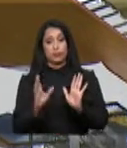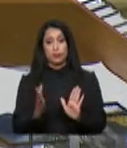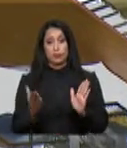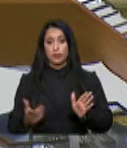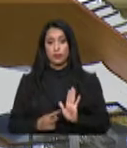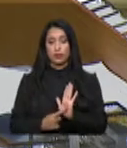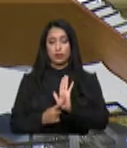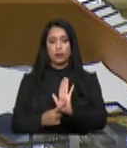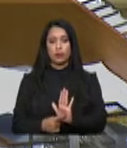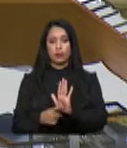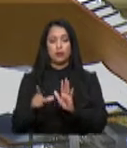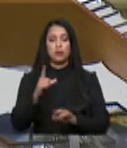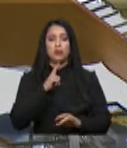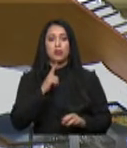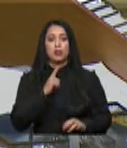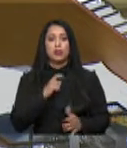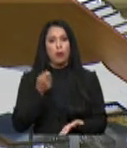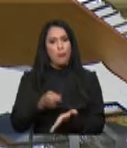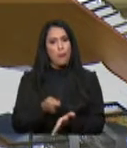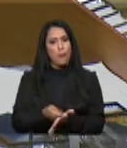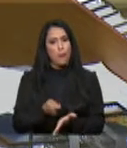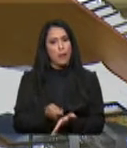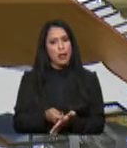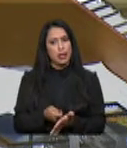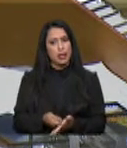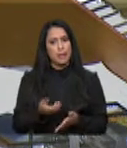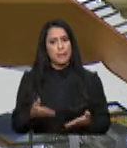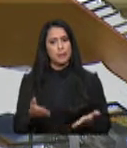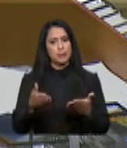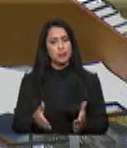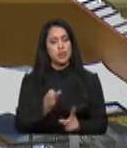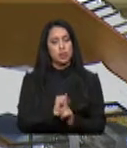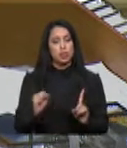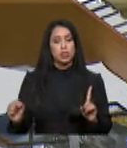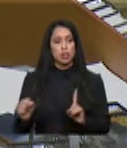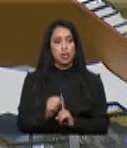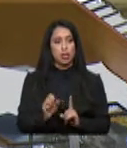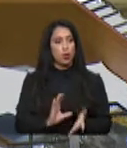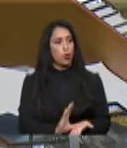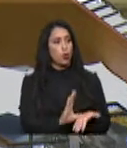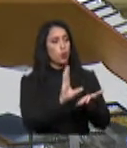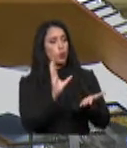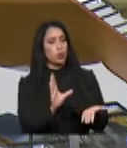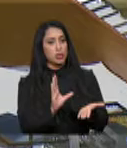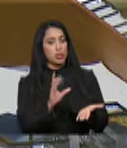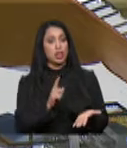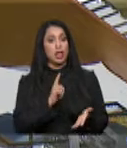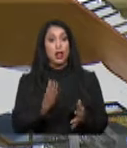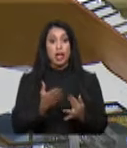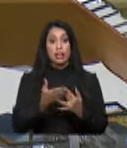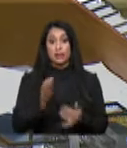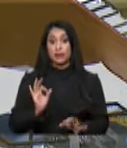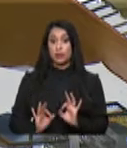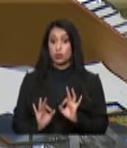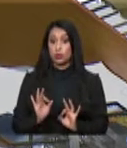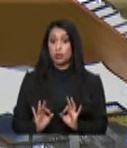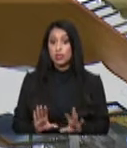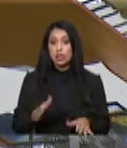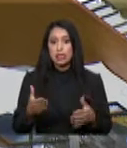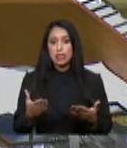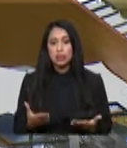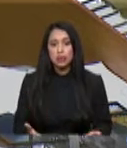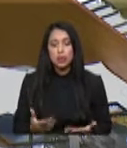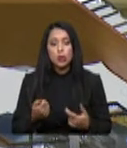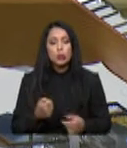do dispositivo que cria o Fundo Nacional do Meio Ambiente por excluir a sociedade civil do Conselho Deliberativo. Quem vota